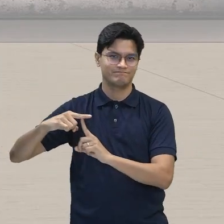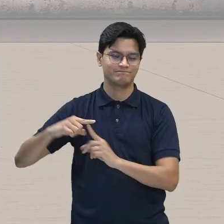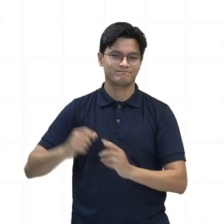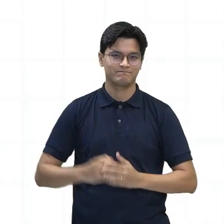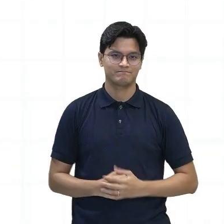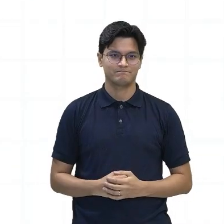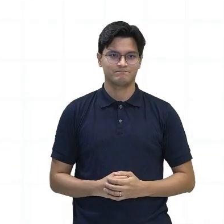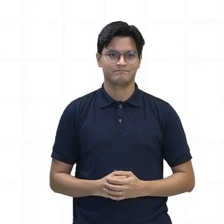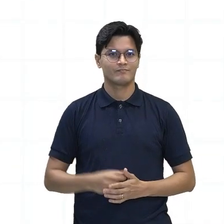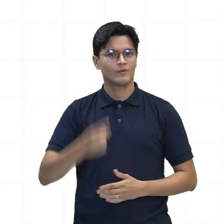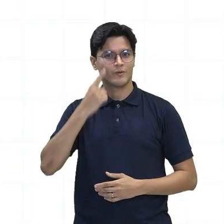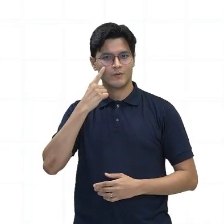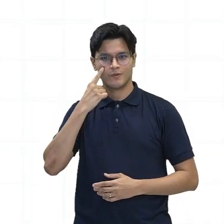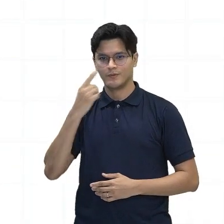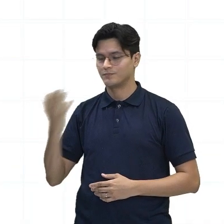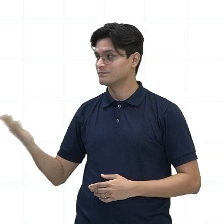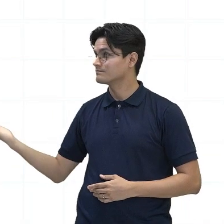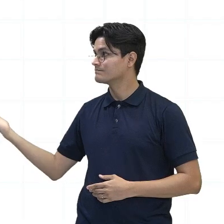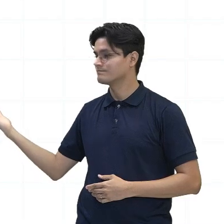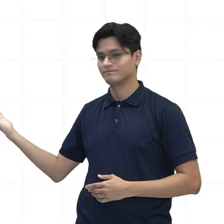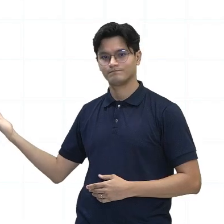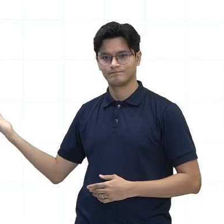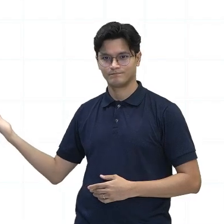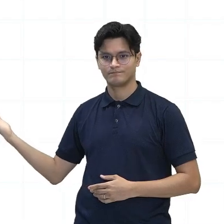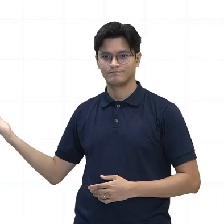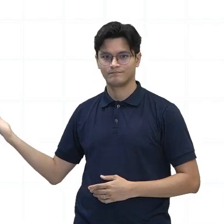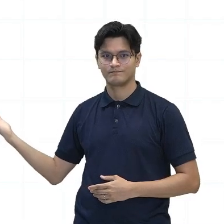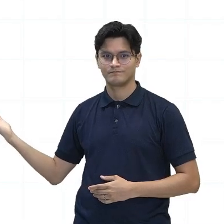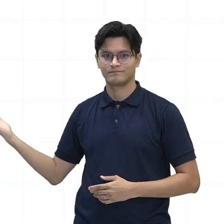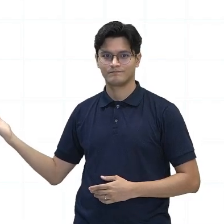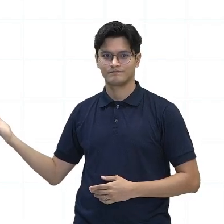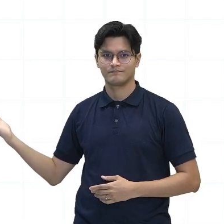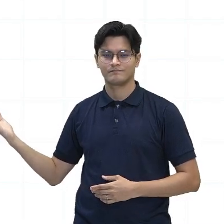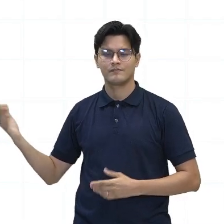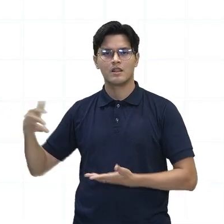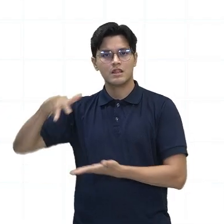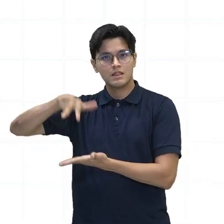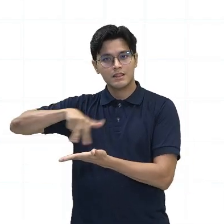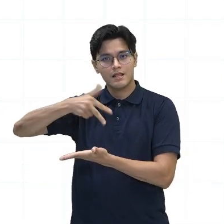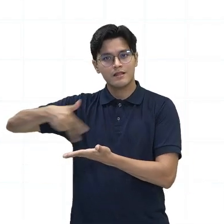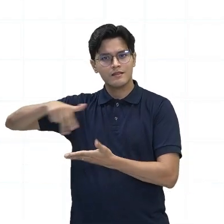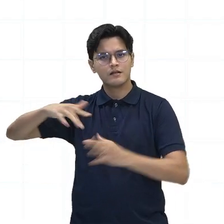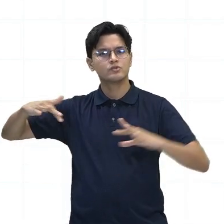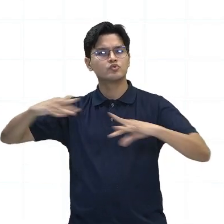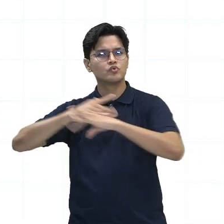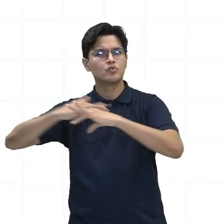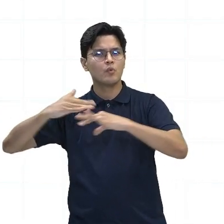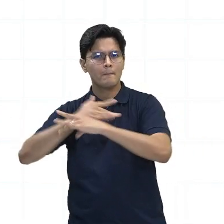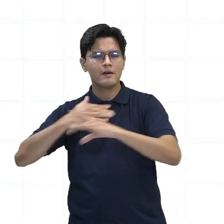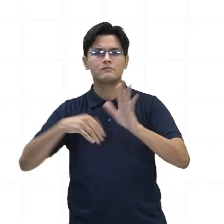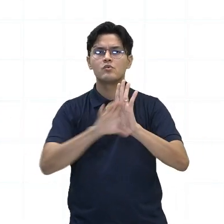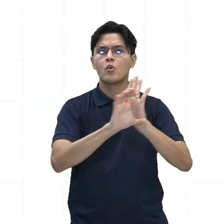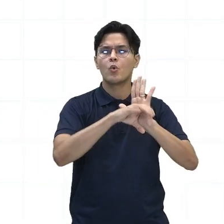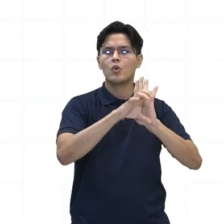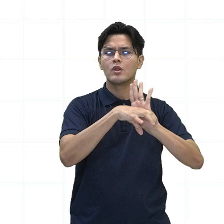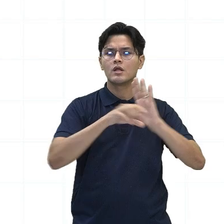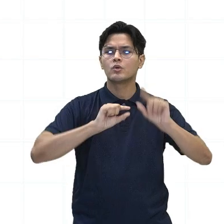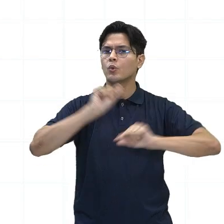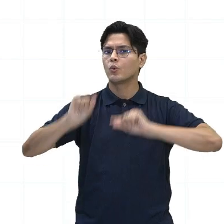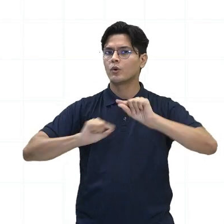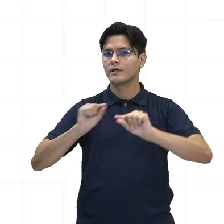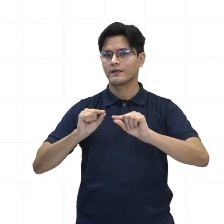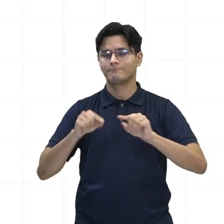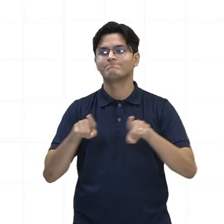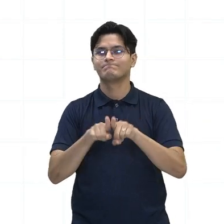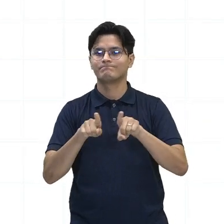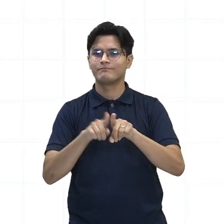aula. Vamos lá? Iniciando pela definição. Já anota aí. Também conhecida